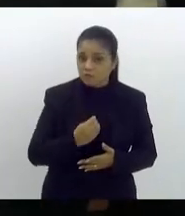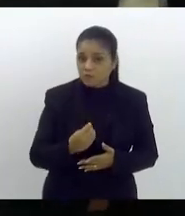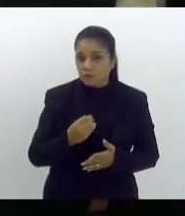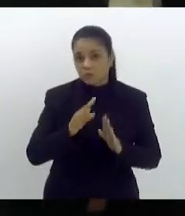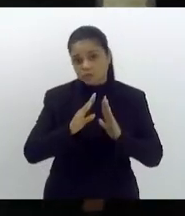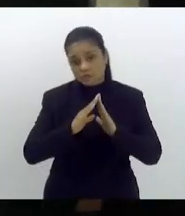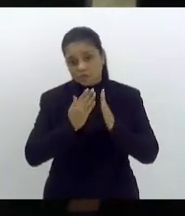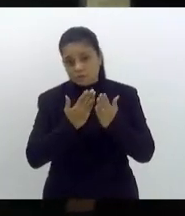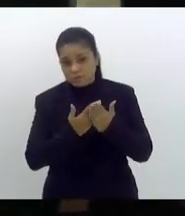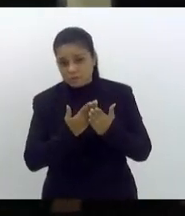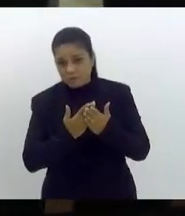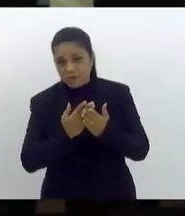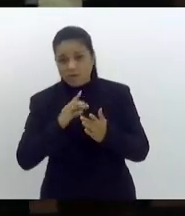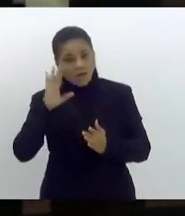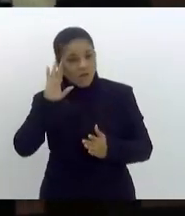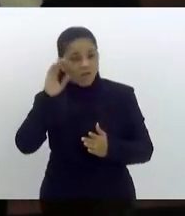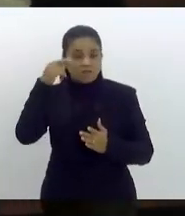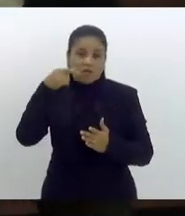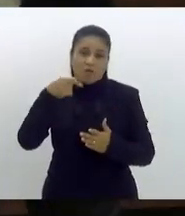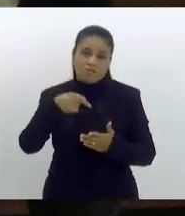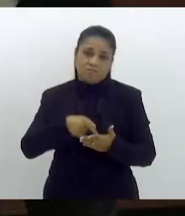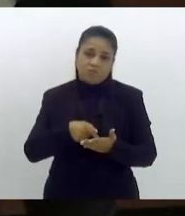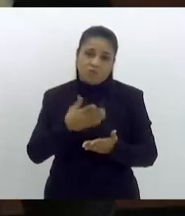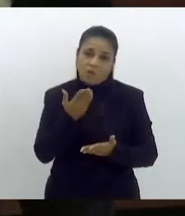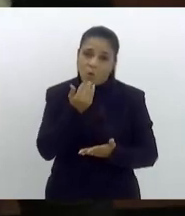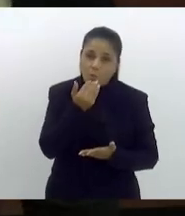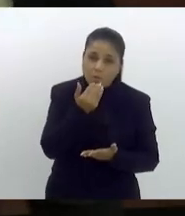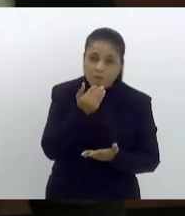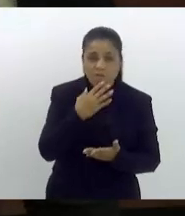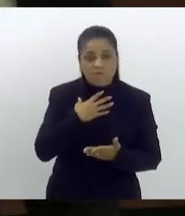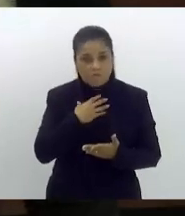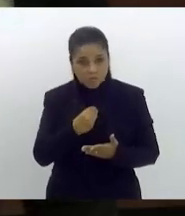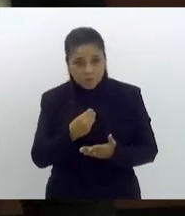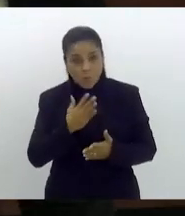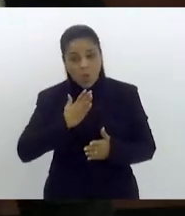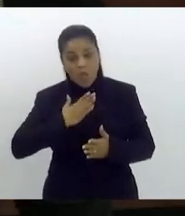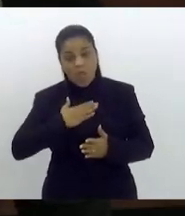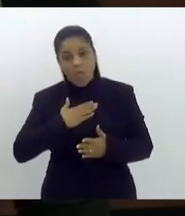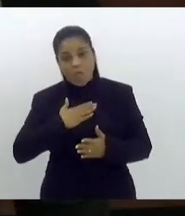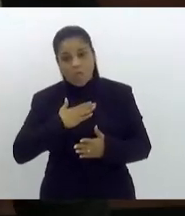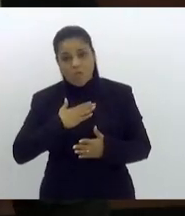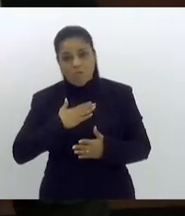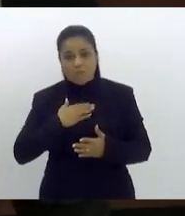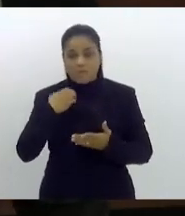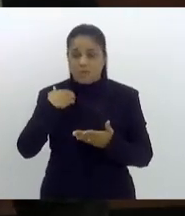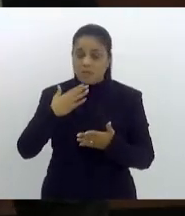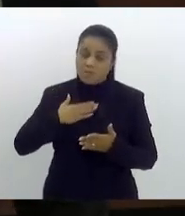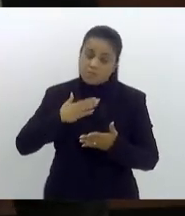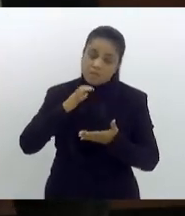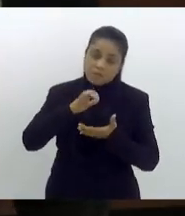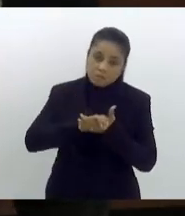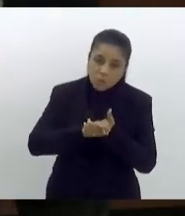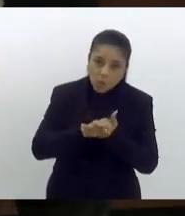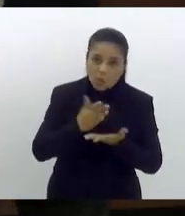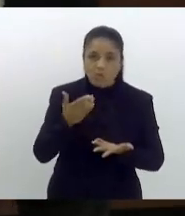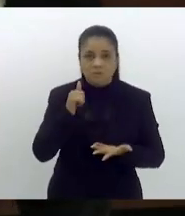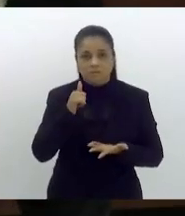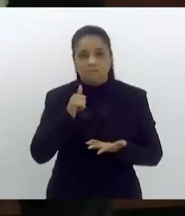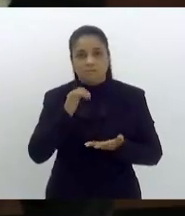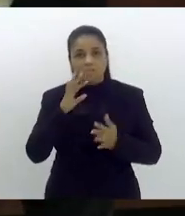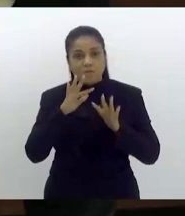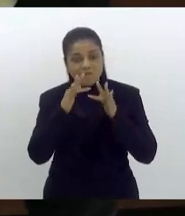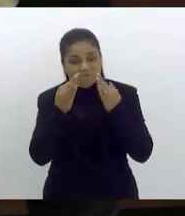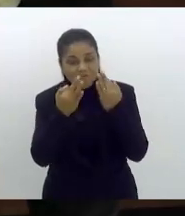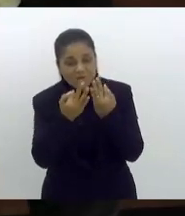e quem define o que os meus filhos vão comer sou eu a minha esposa é a minha família que